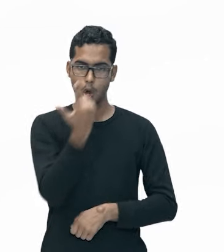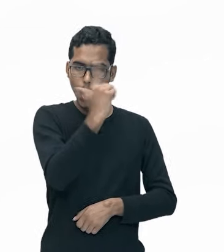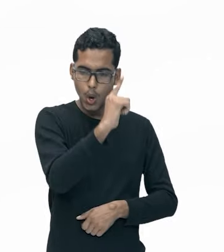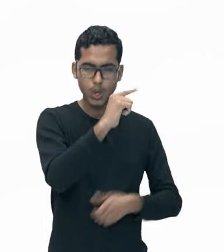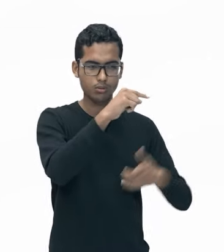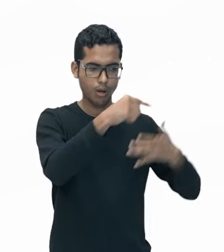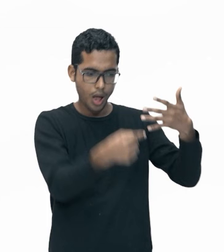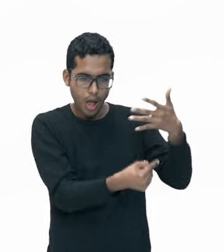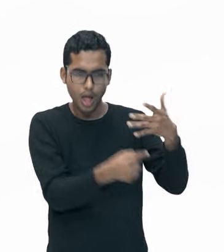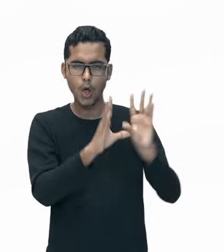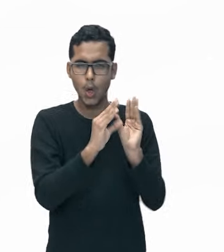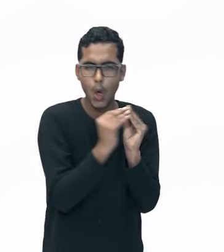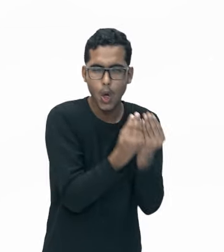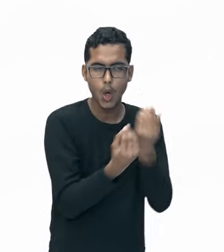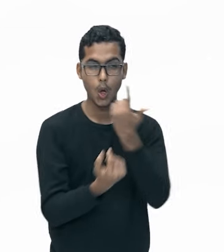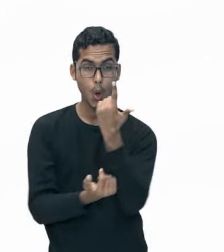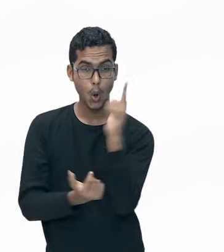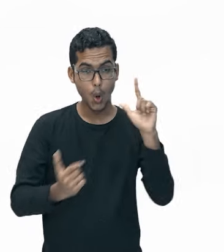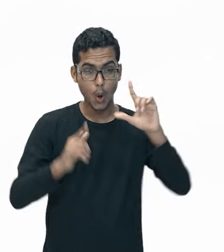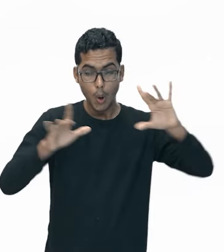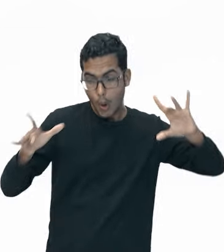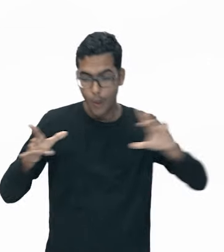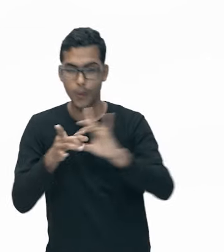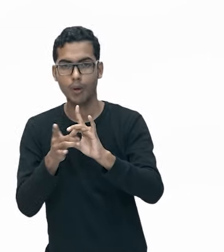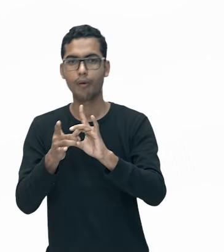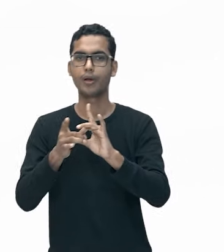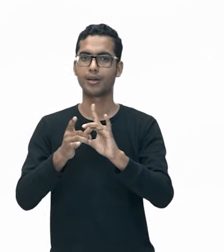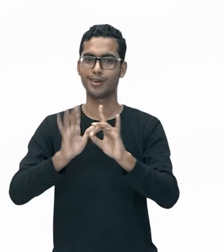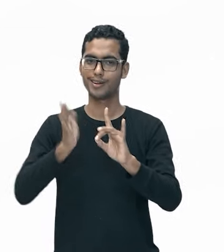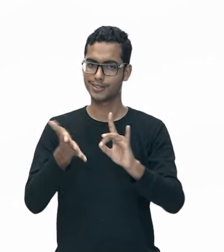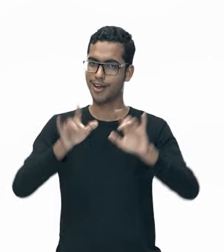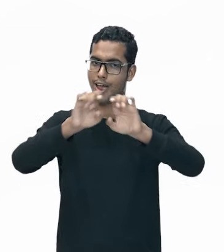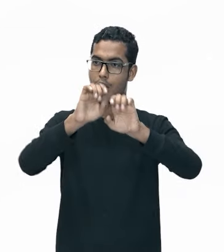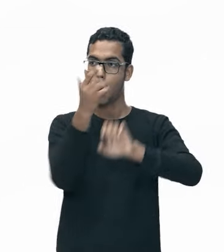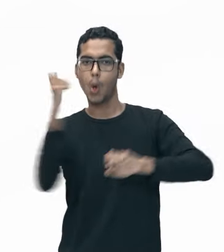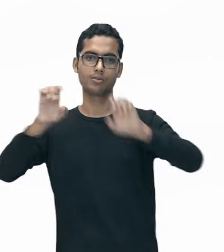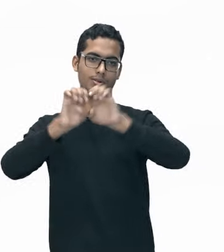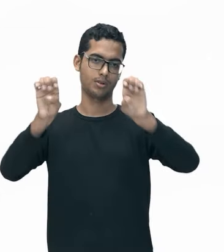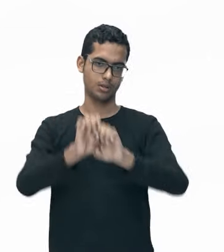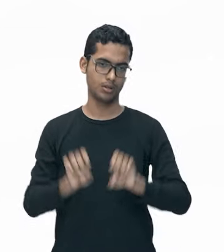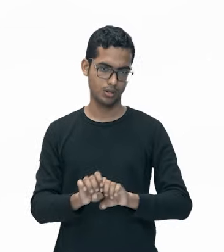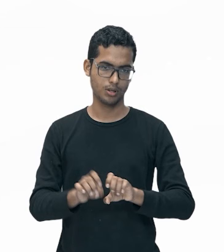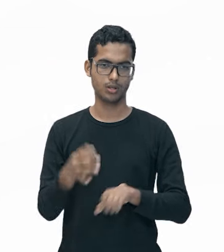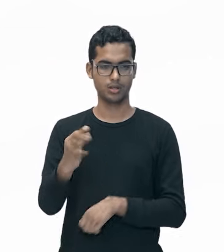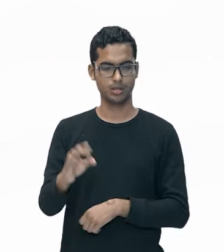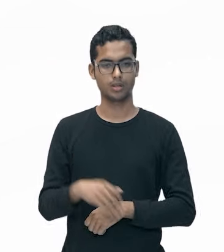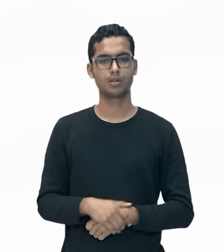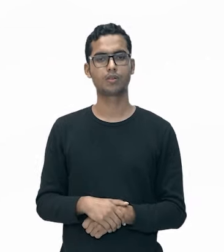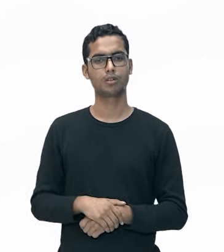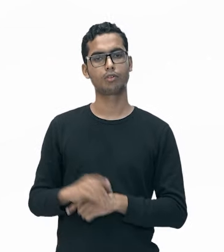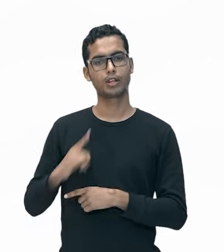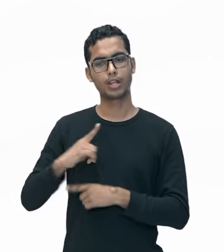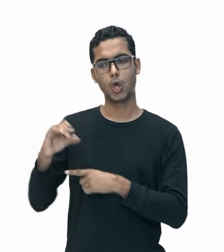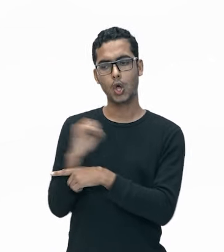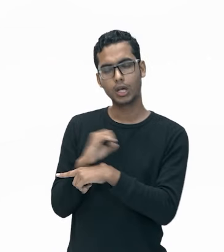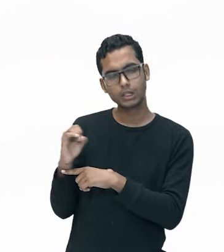hidrocarboneto tá passa a ser uma outra coisa ou vai ser oxigenado ou vai ser nitrogenado